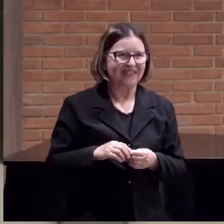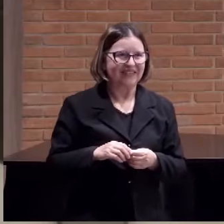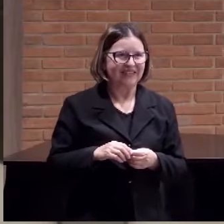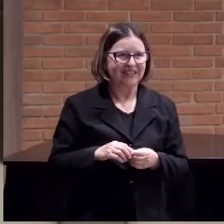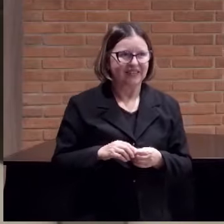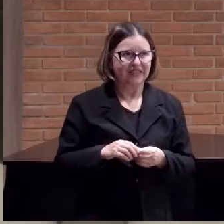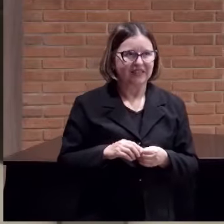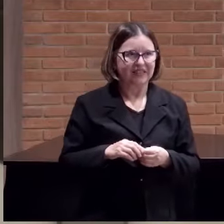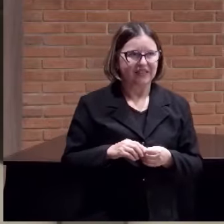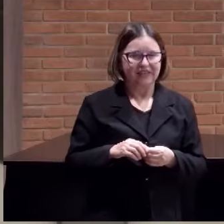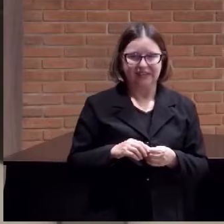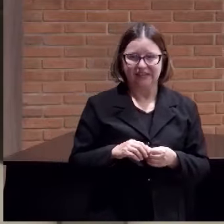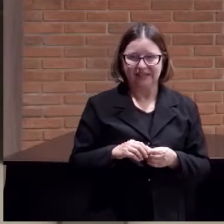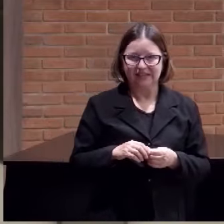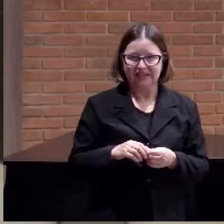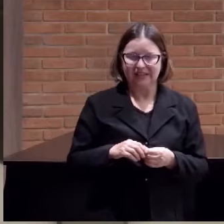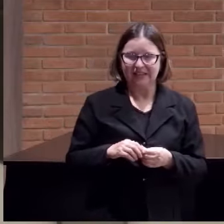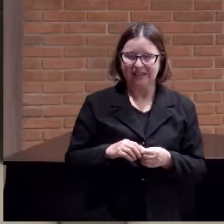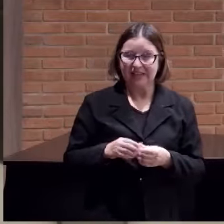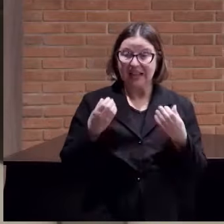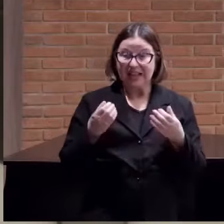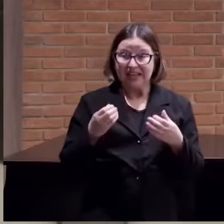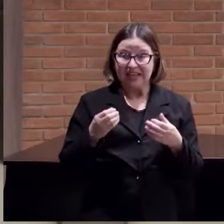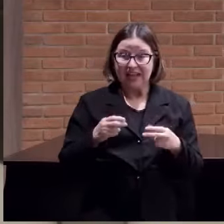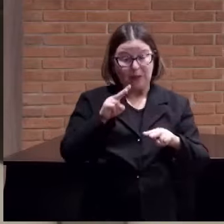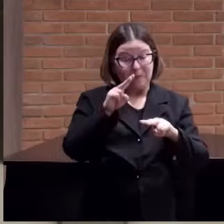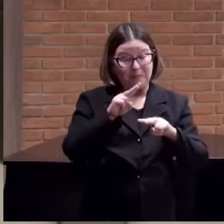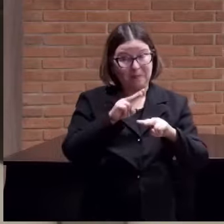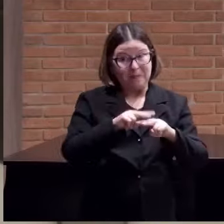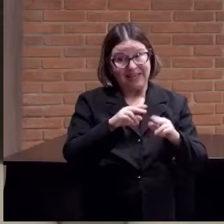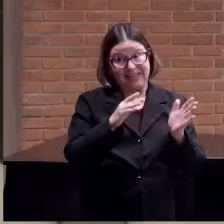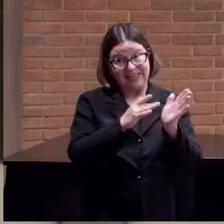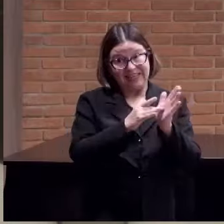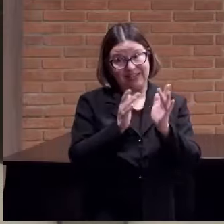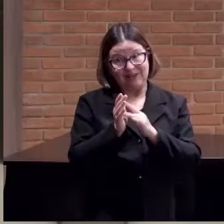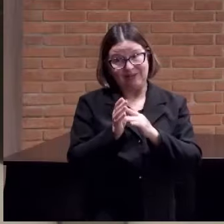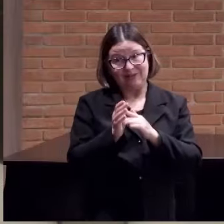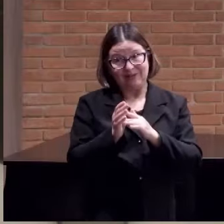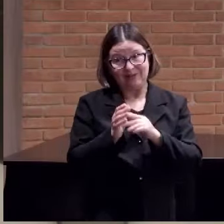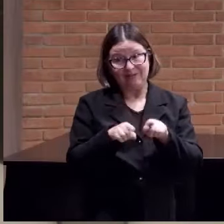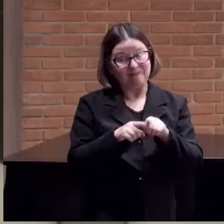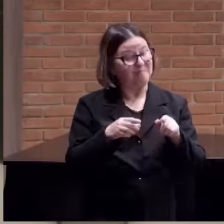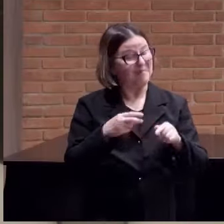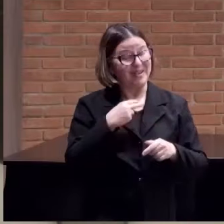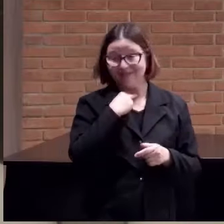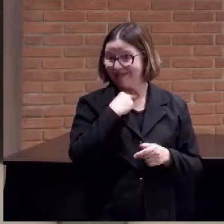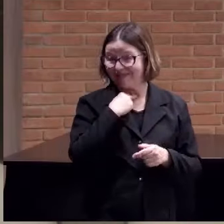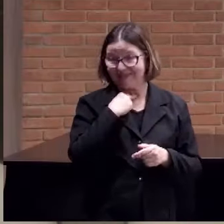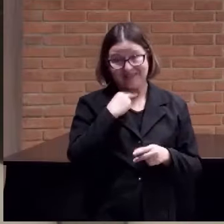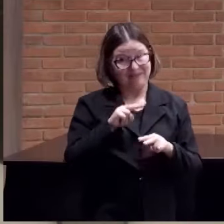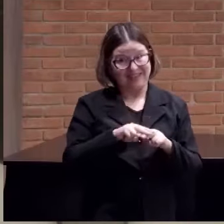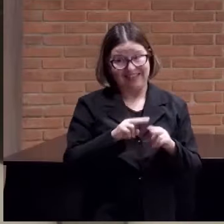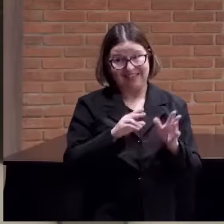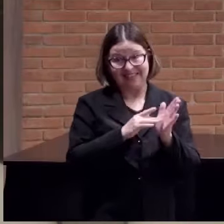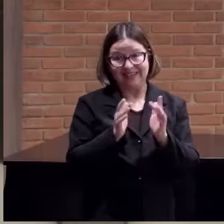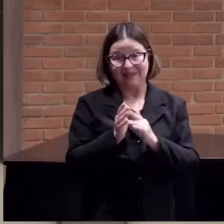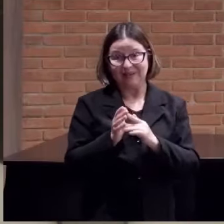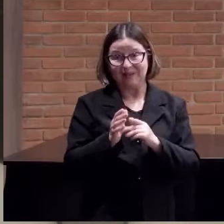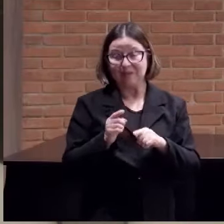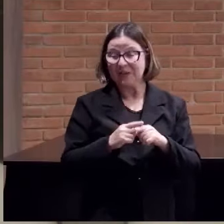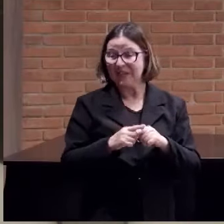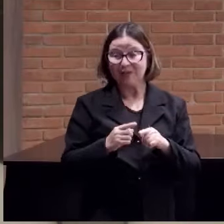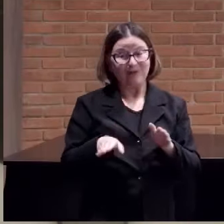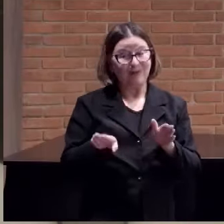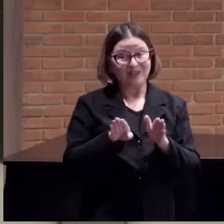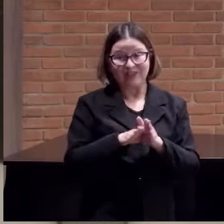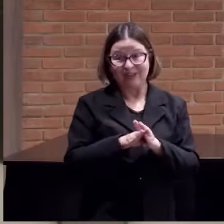eles tentaram prender Jesus numa ocasião, mas não puderam prender Jesus, porque ainda não havia